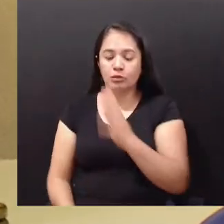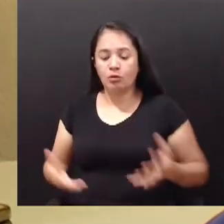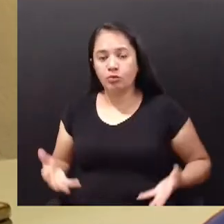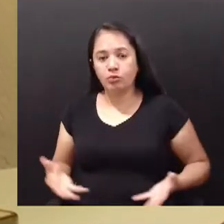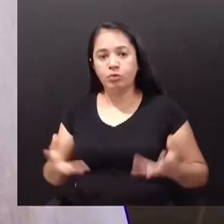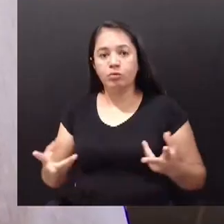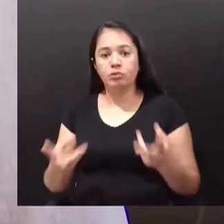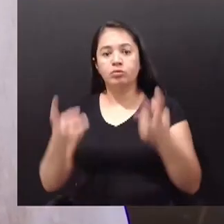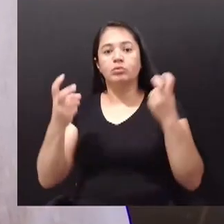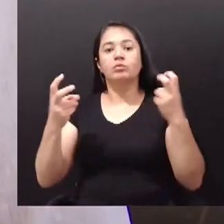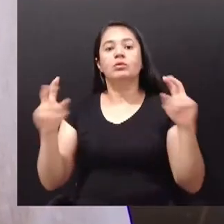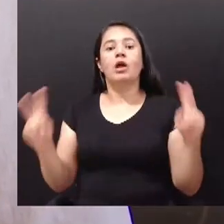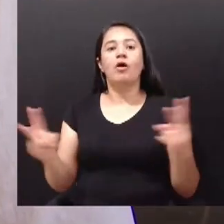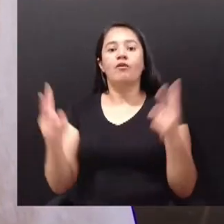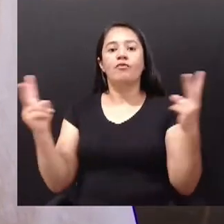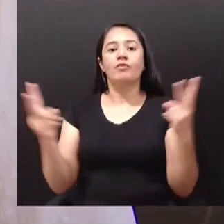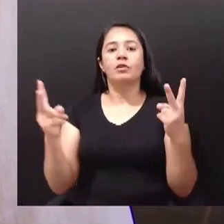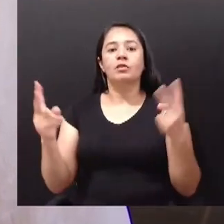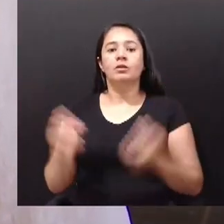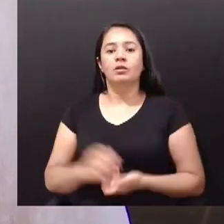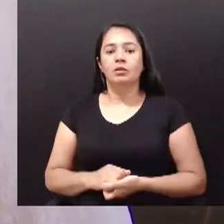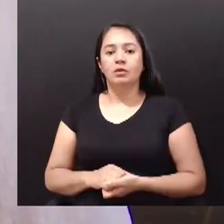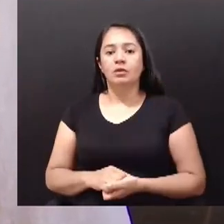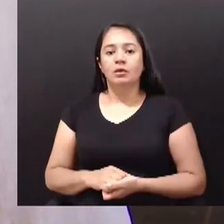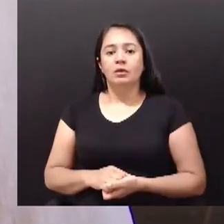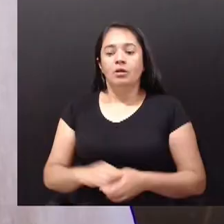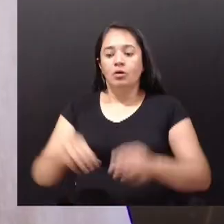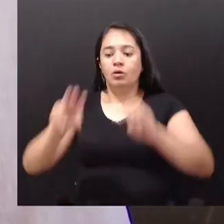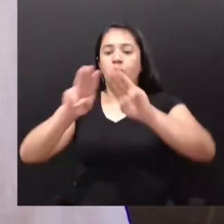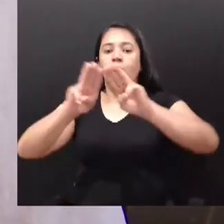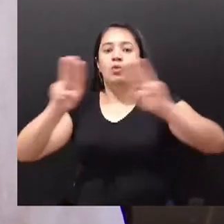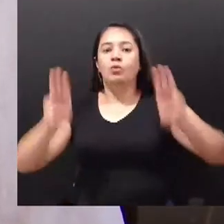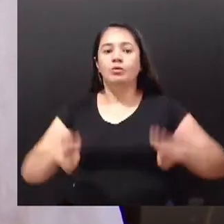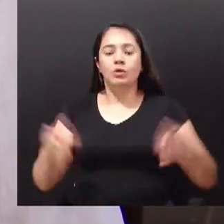valorização dessa herança. O museu ele hoje é um dos principais